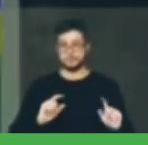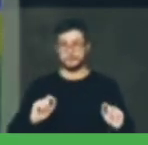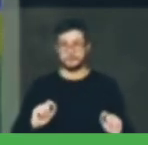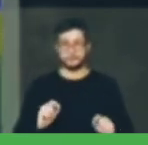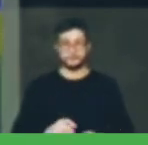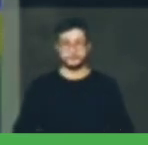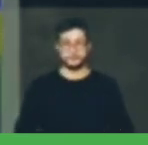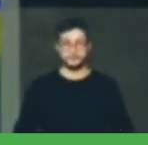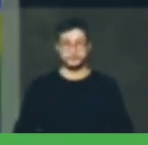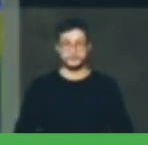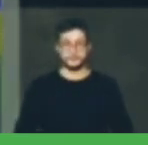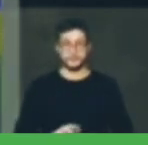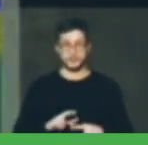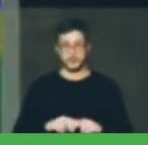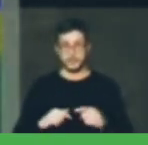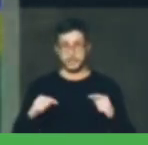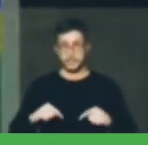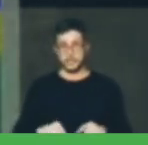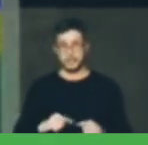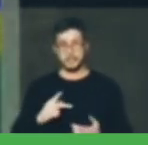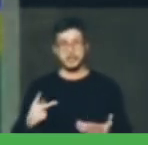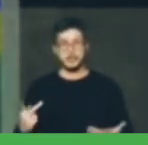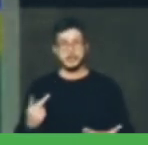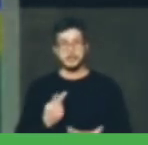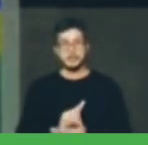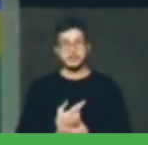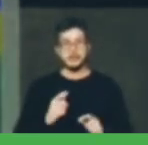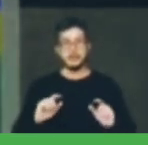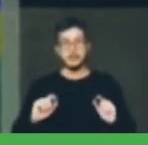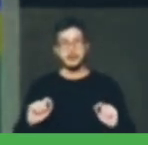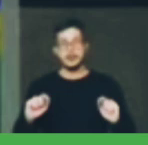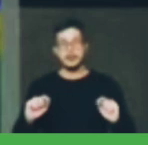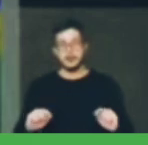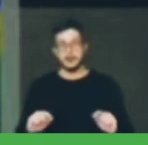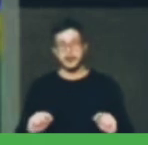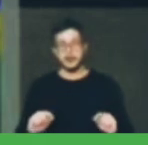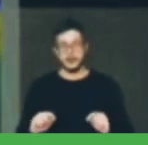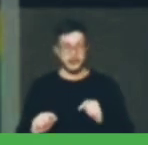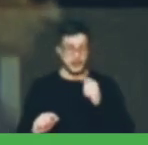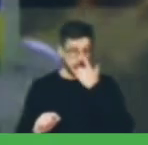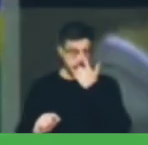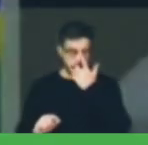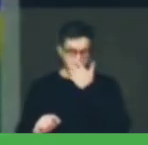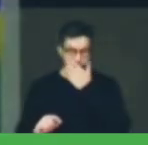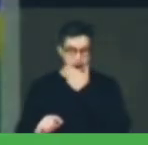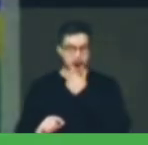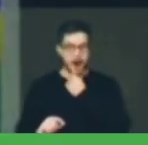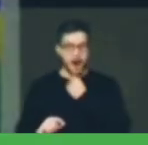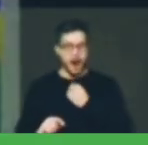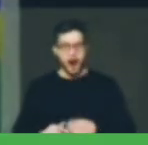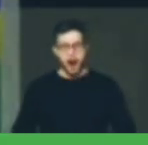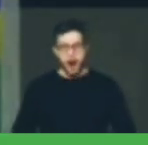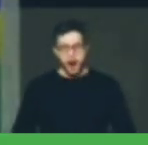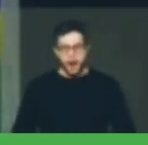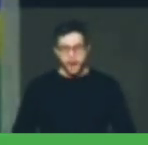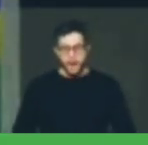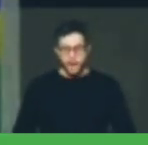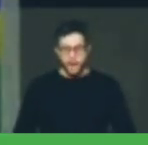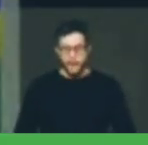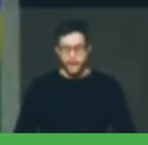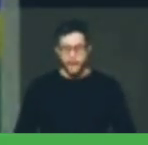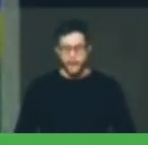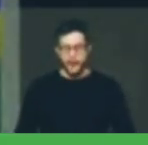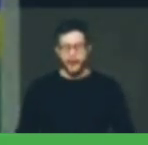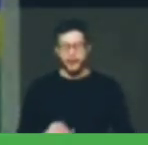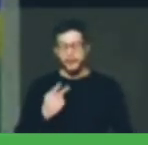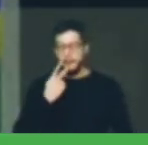qualquer lugar do mundo, você isola vírus. Pois é, ele disse lá no Congresso